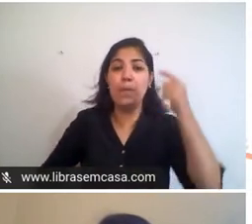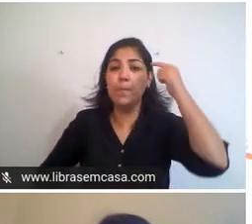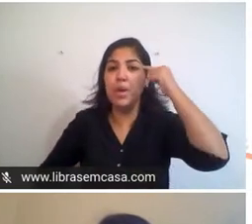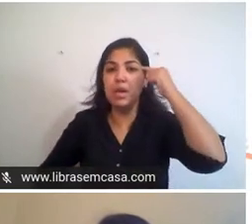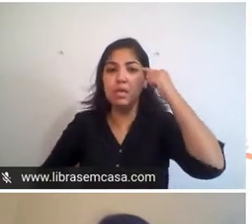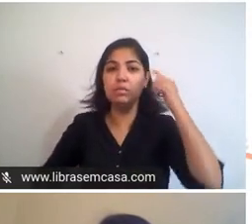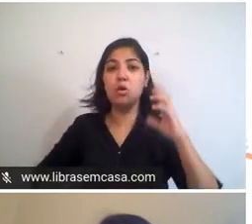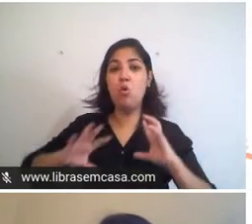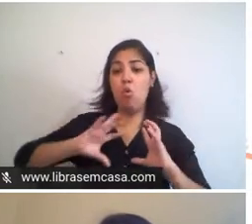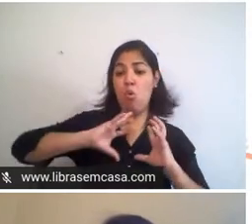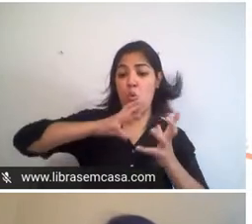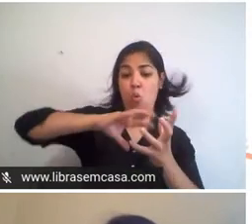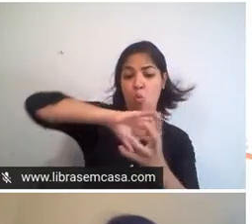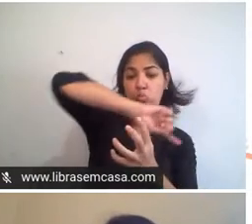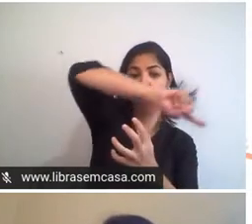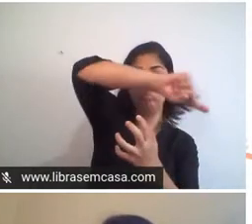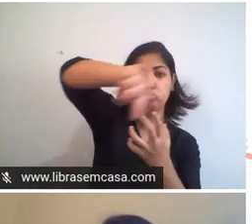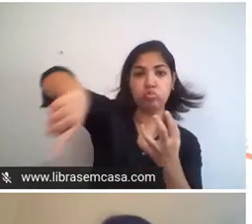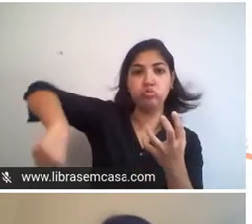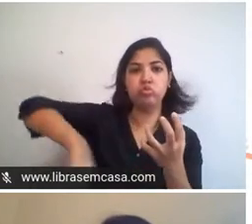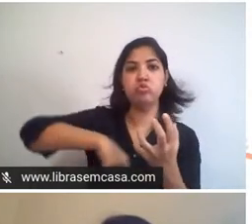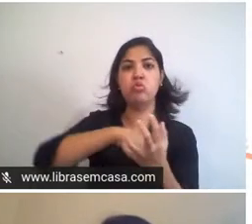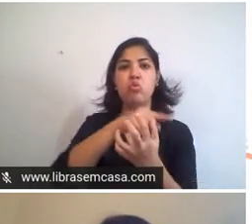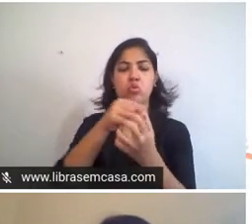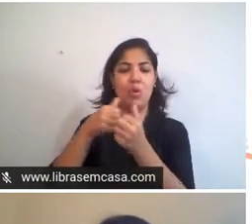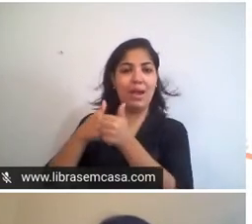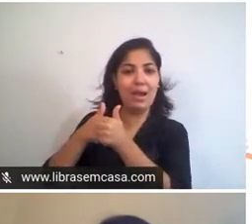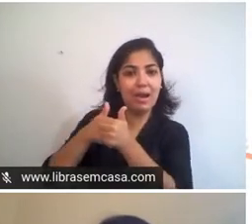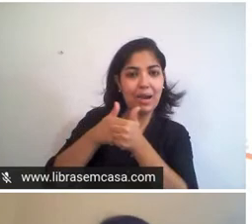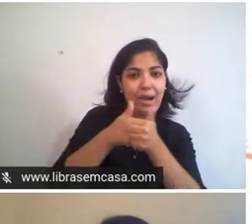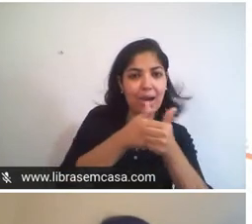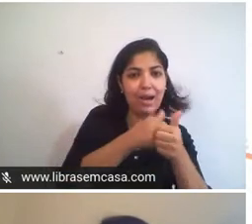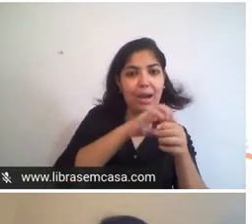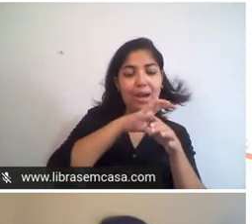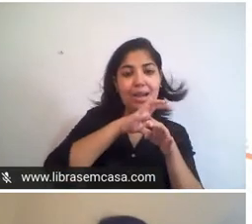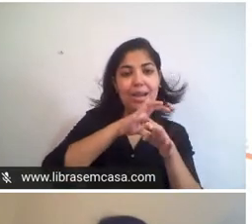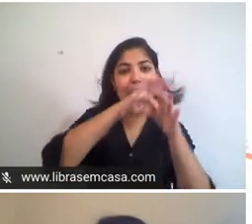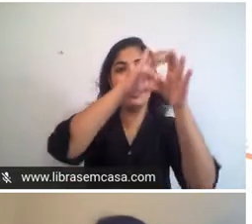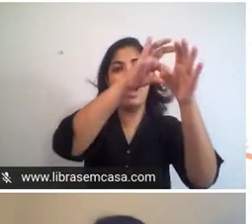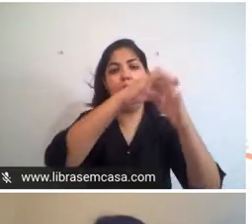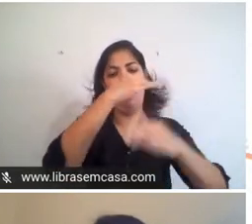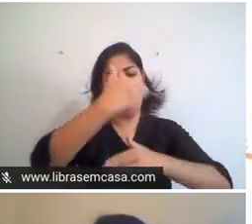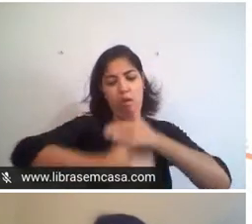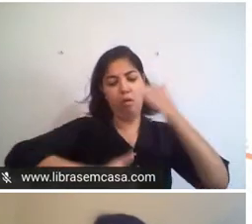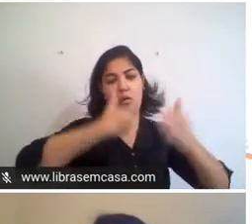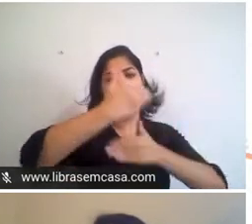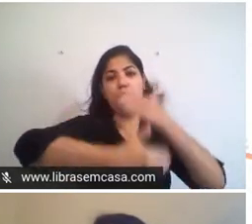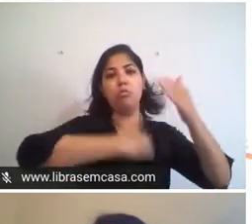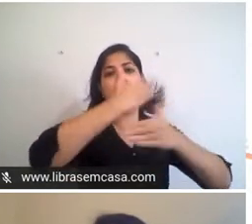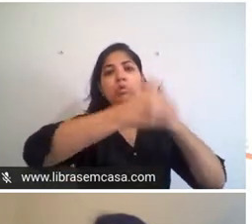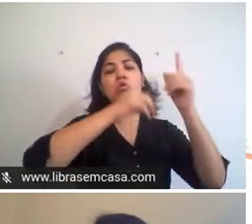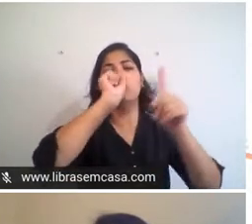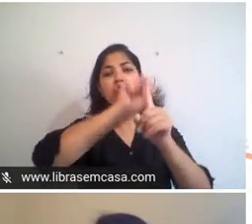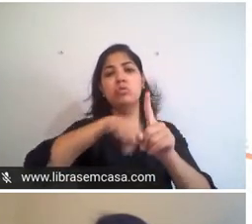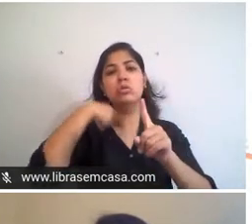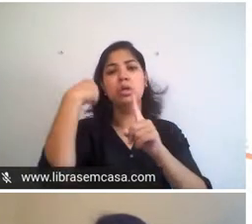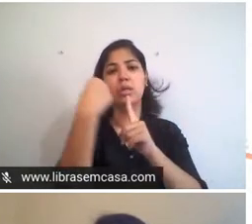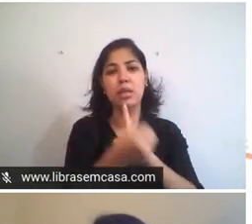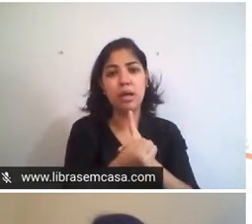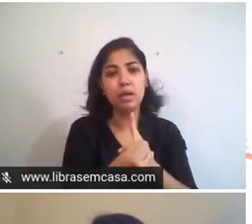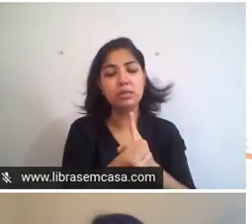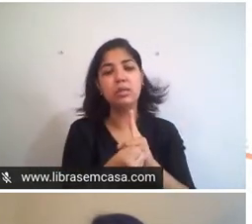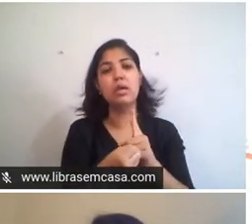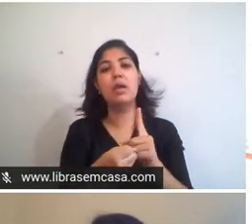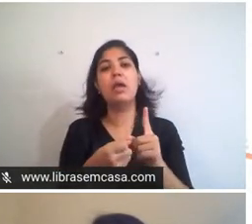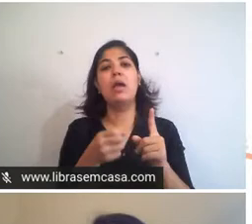possa realmente guiar este processo de evolução da nossa sociedade, de uma sociedade baseada no